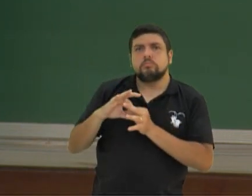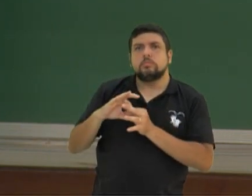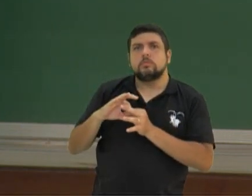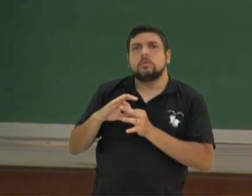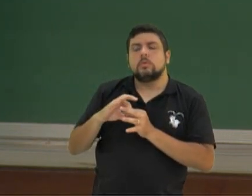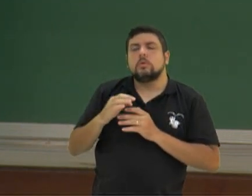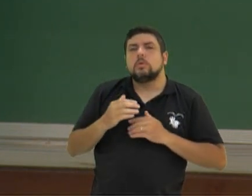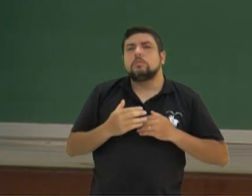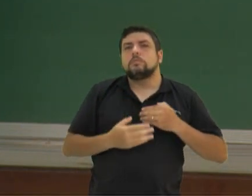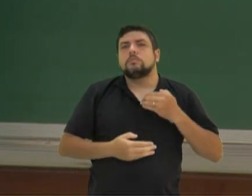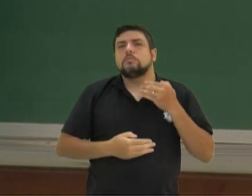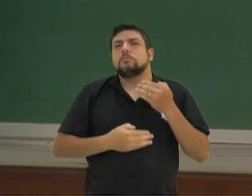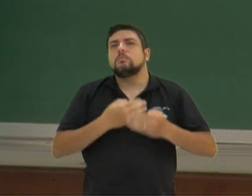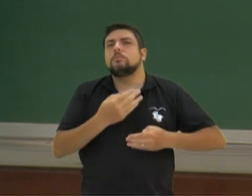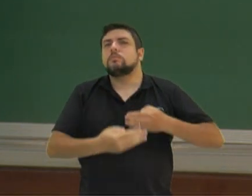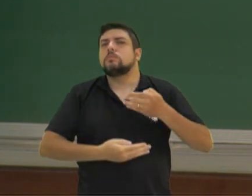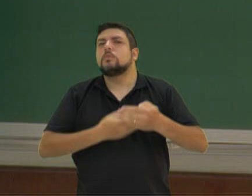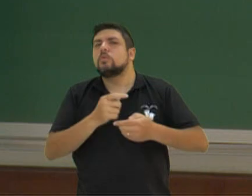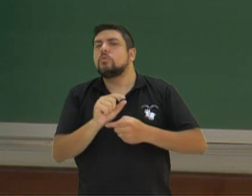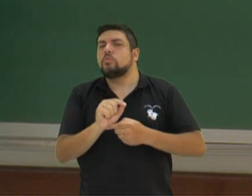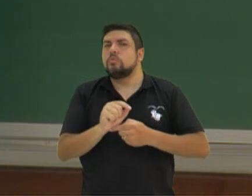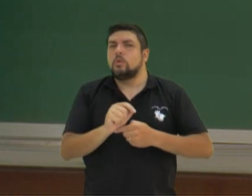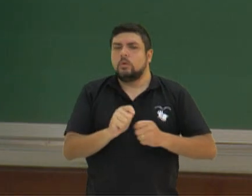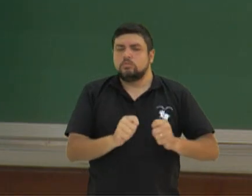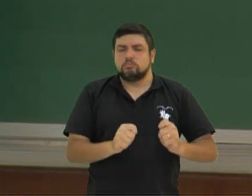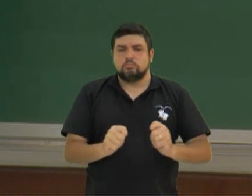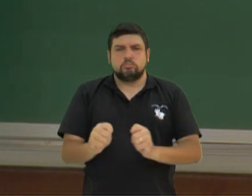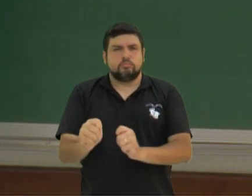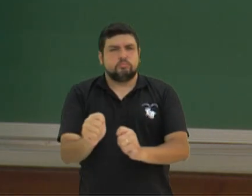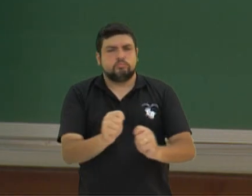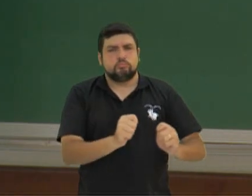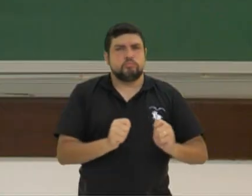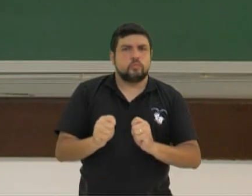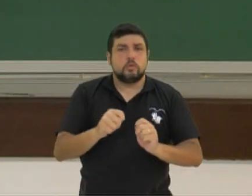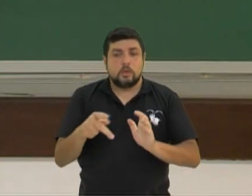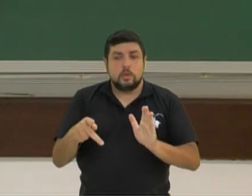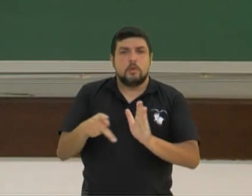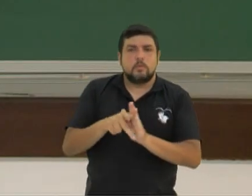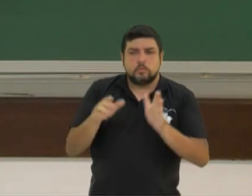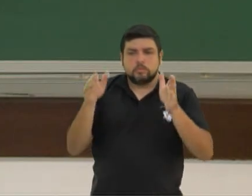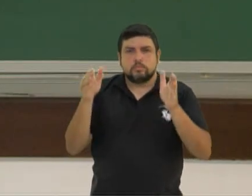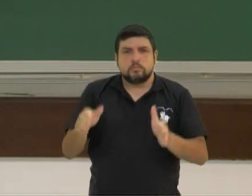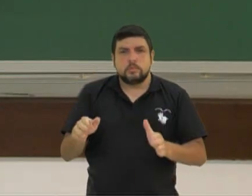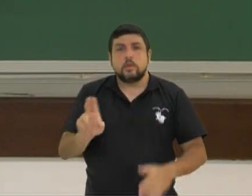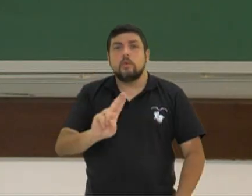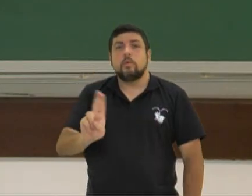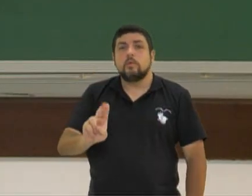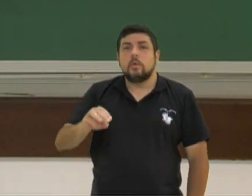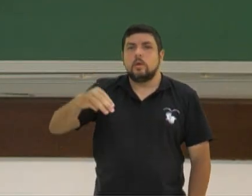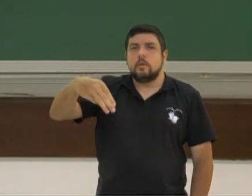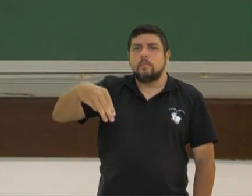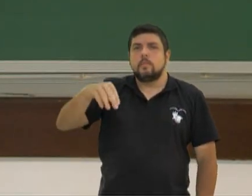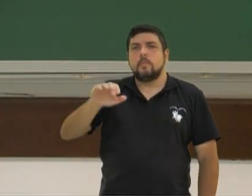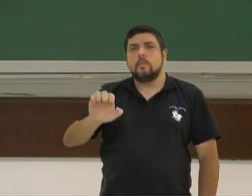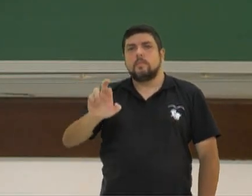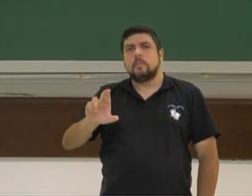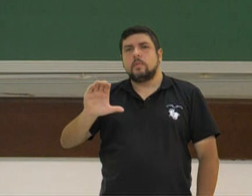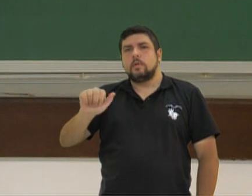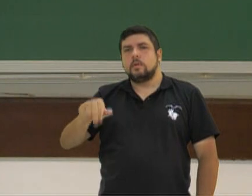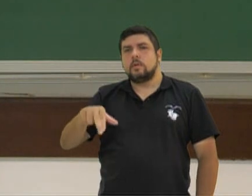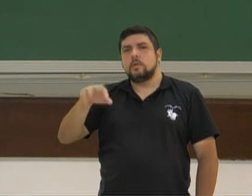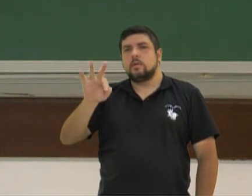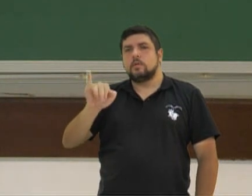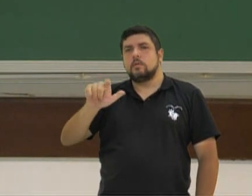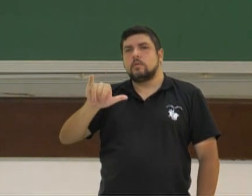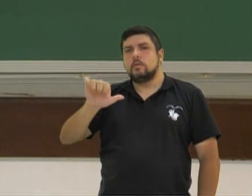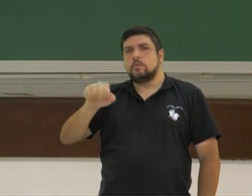acabar levando a um sistema econômico utilizado nesse período, que é o mercantilismo. Conteúdo que nós